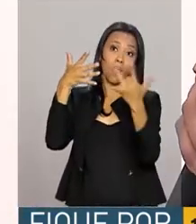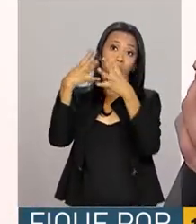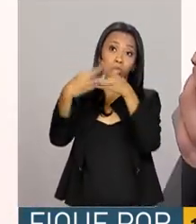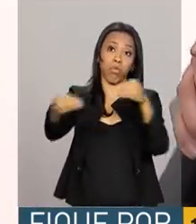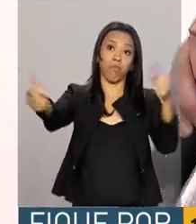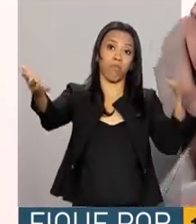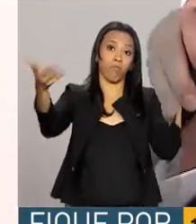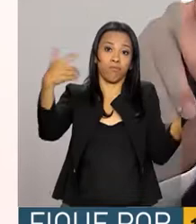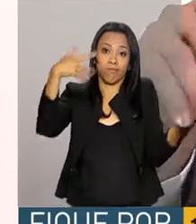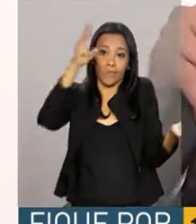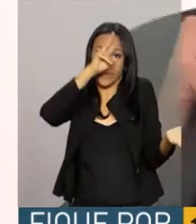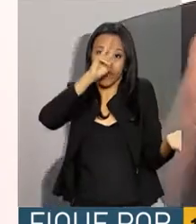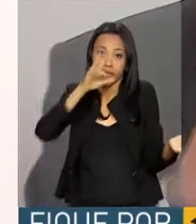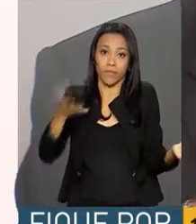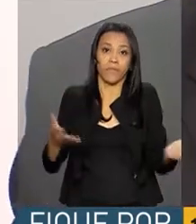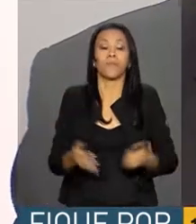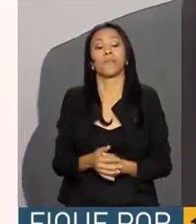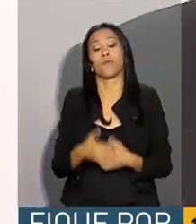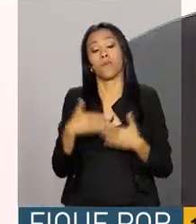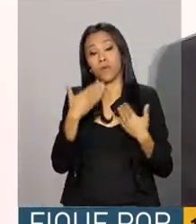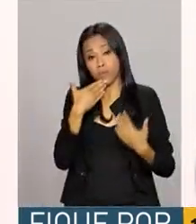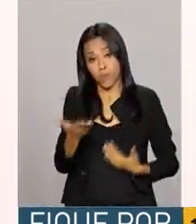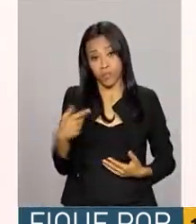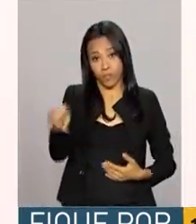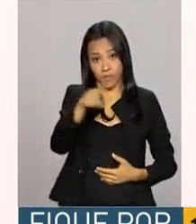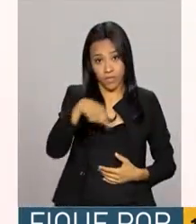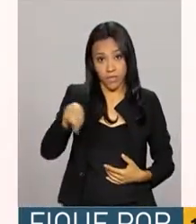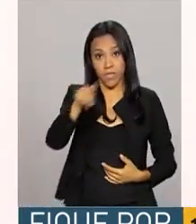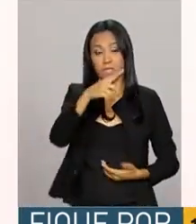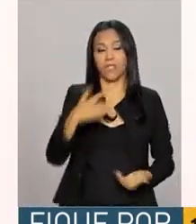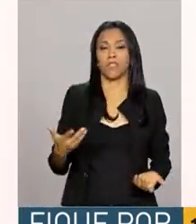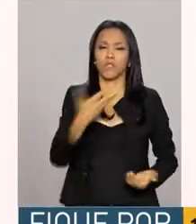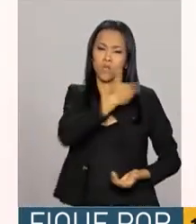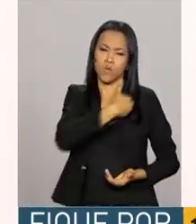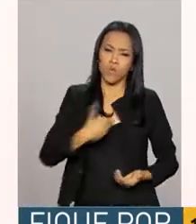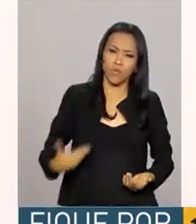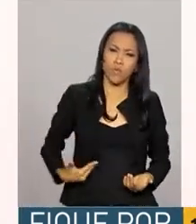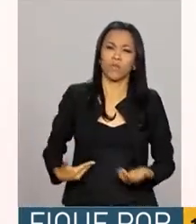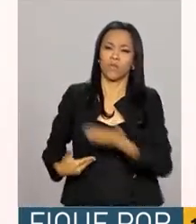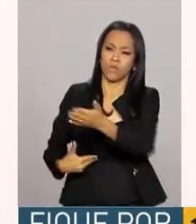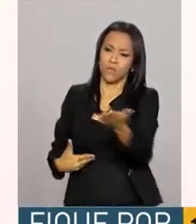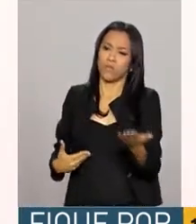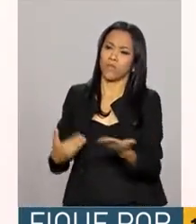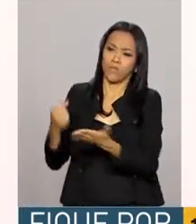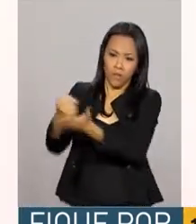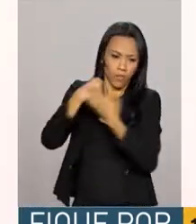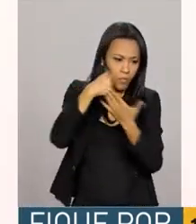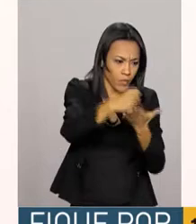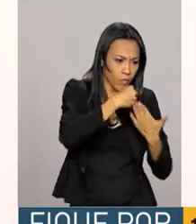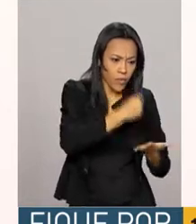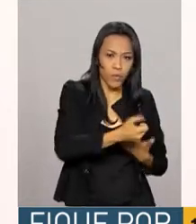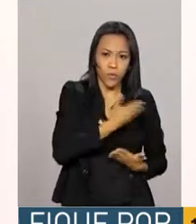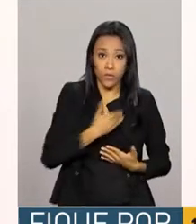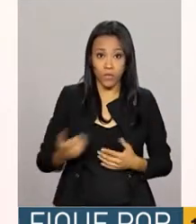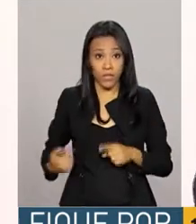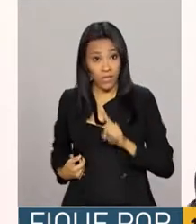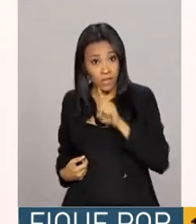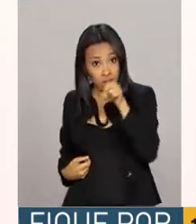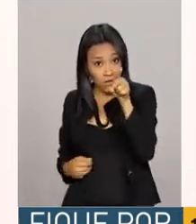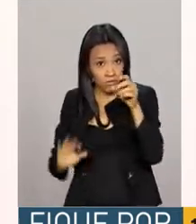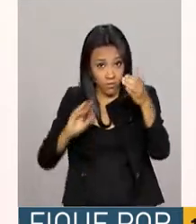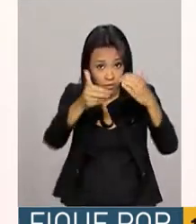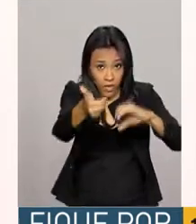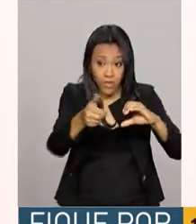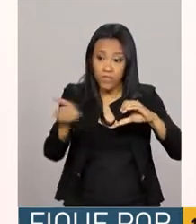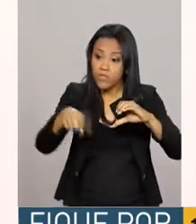isso então queria pedir a vocês como governante e colaboradores do governo que lá no congresso nacional possam chamar as